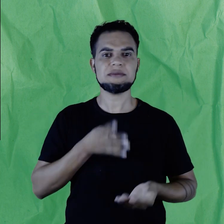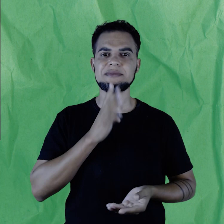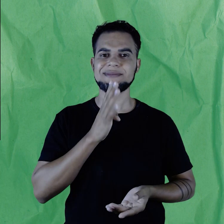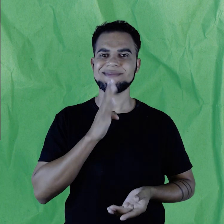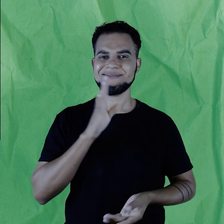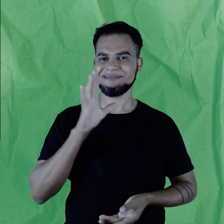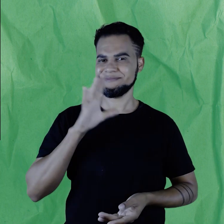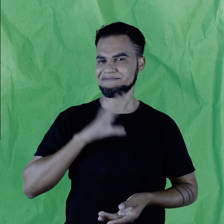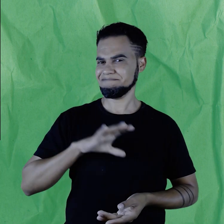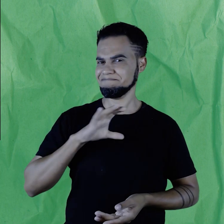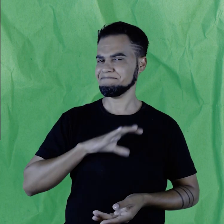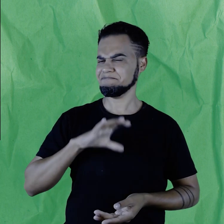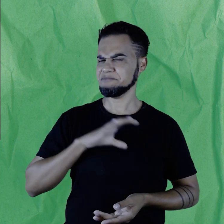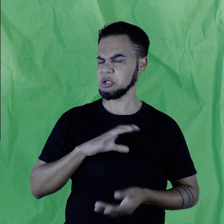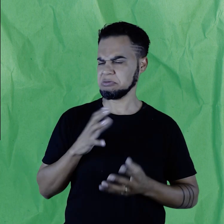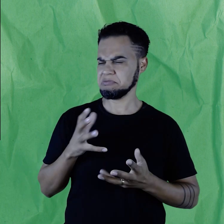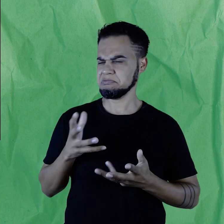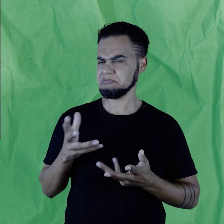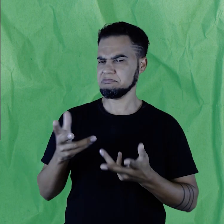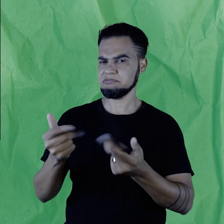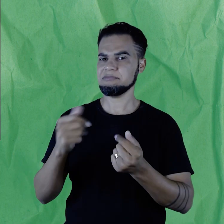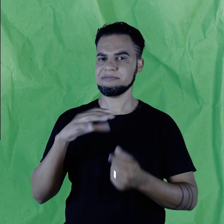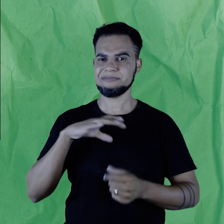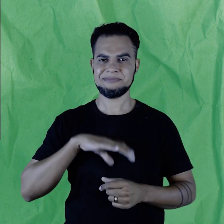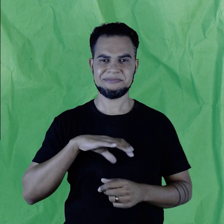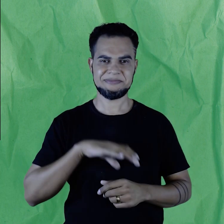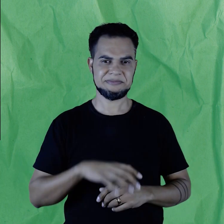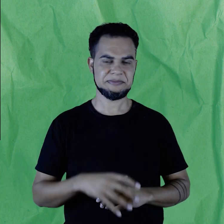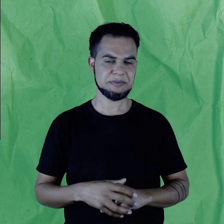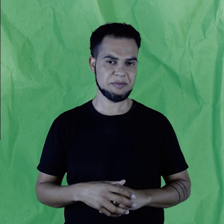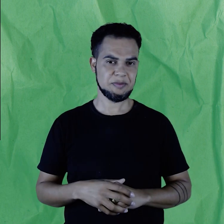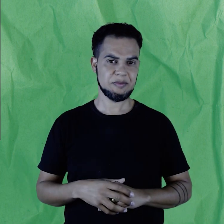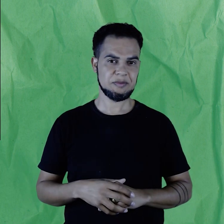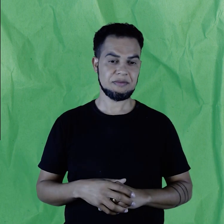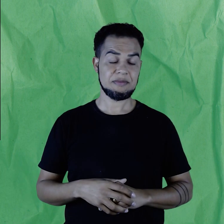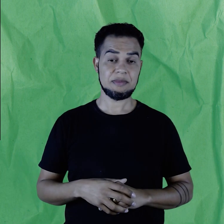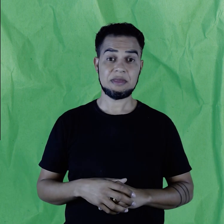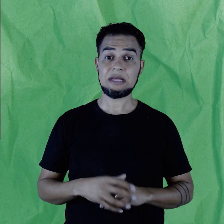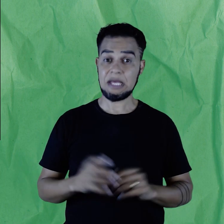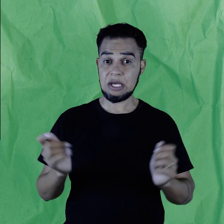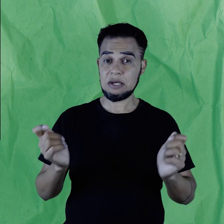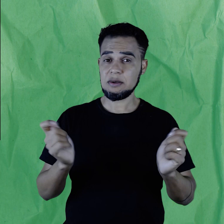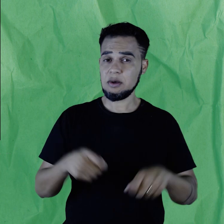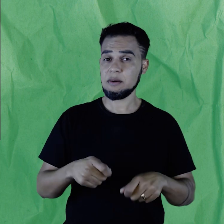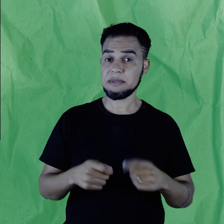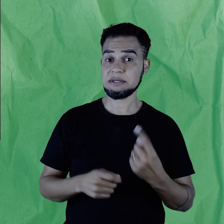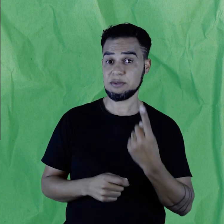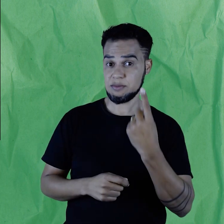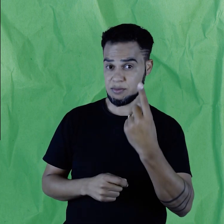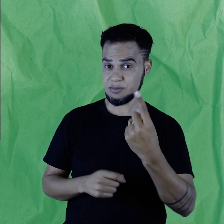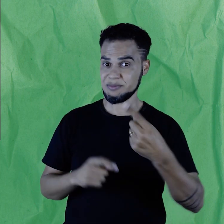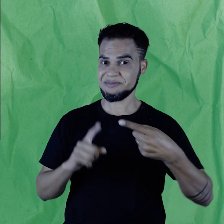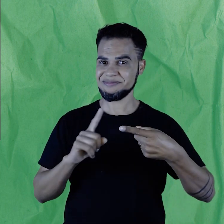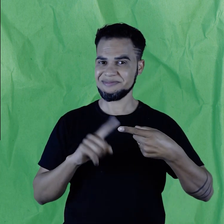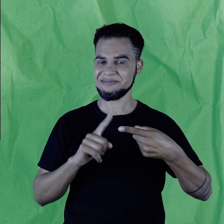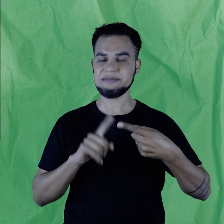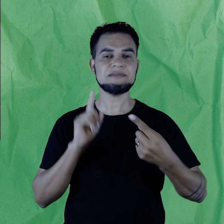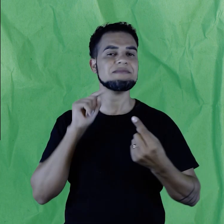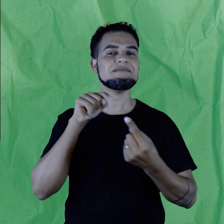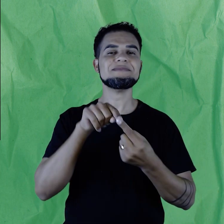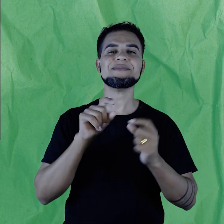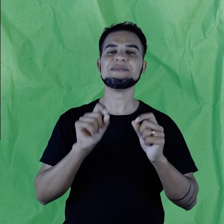muito conhecimento, todo o conhecimento da língua portuguesa. Na competência 1,